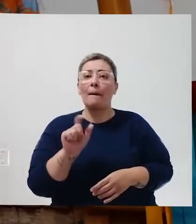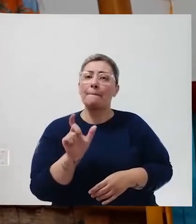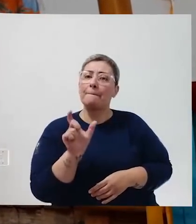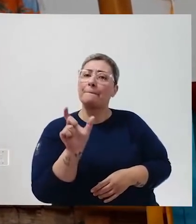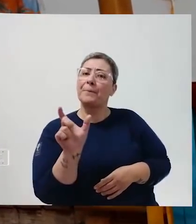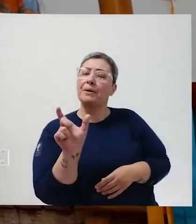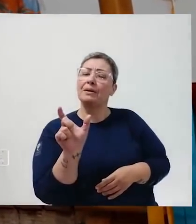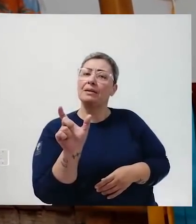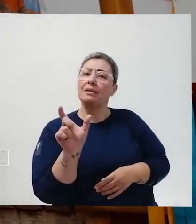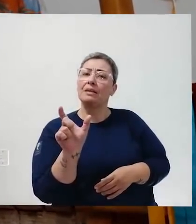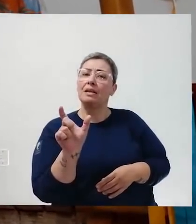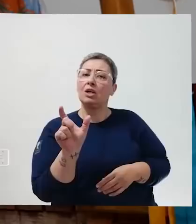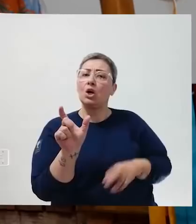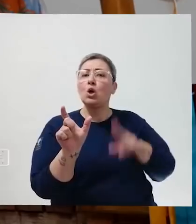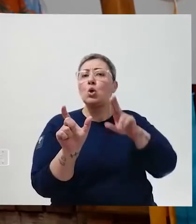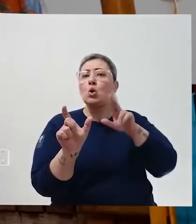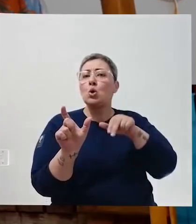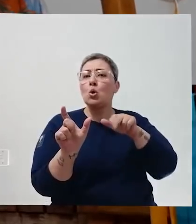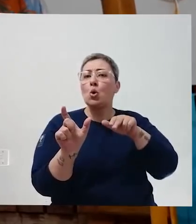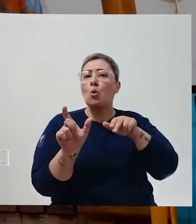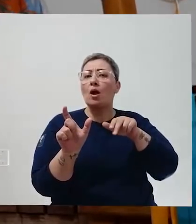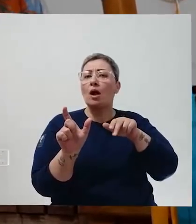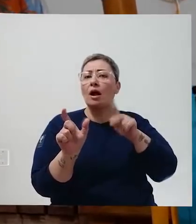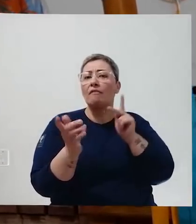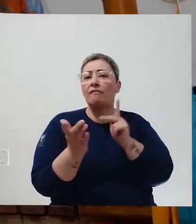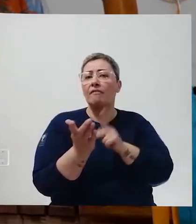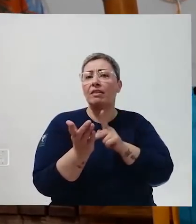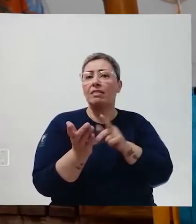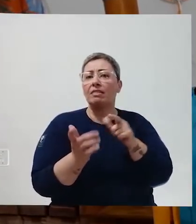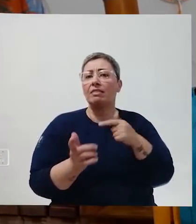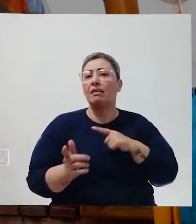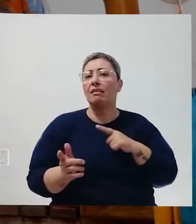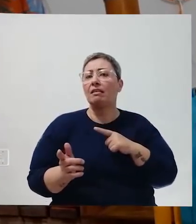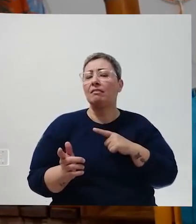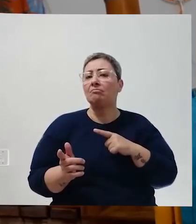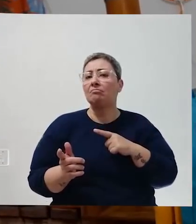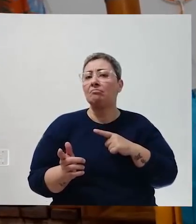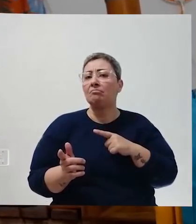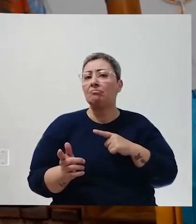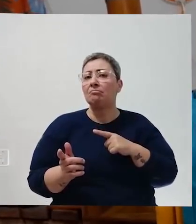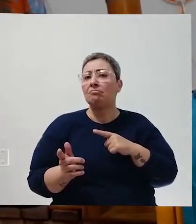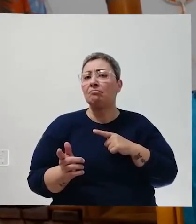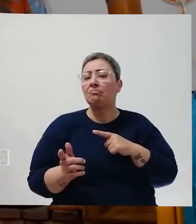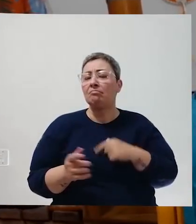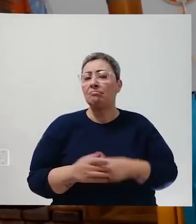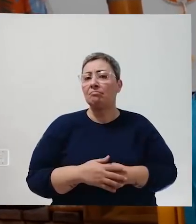Qual a palavra que nunca fala a verdade?